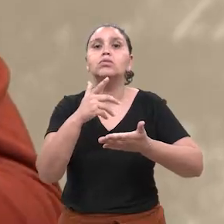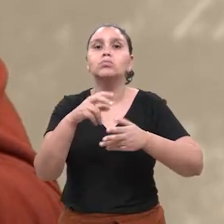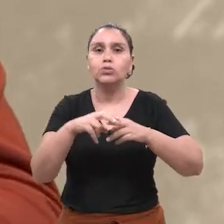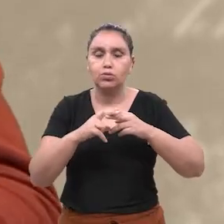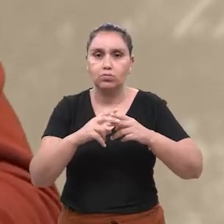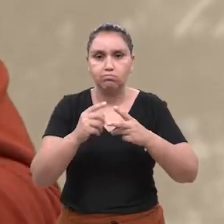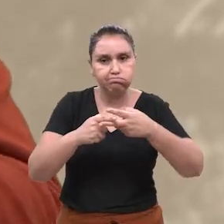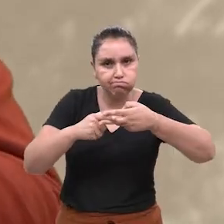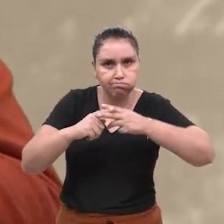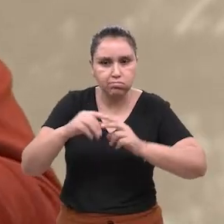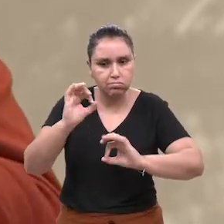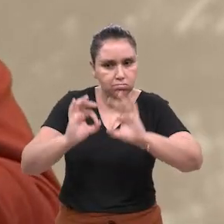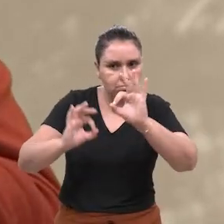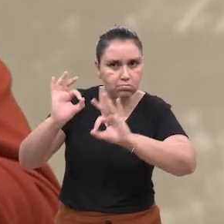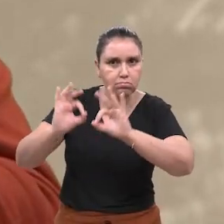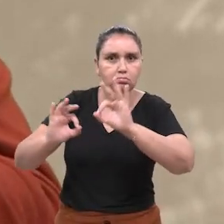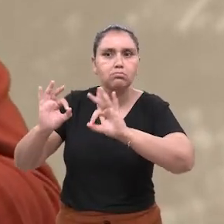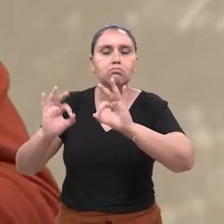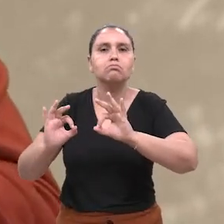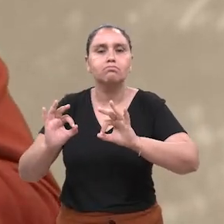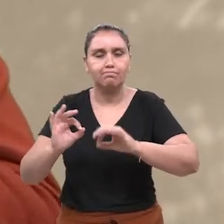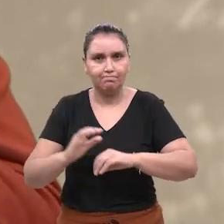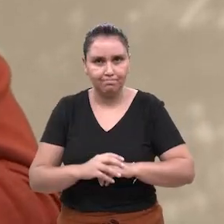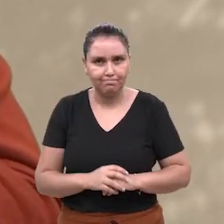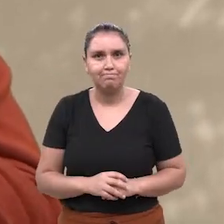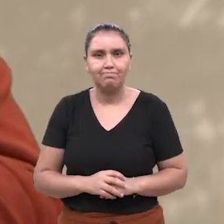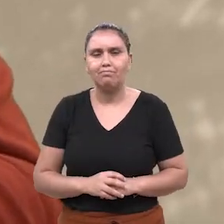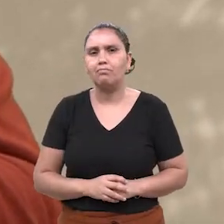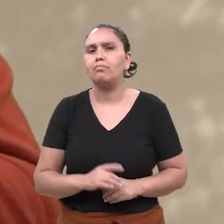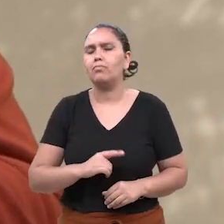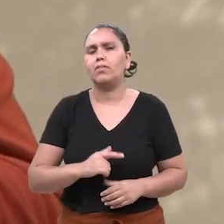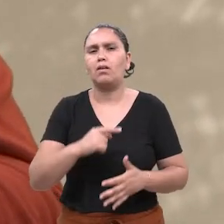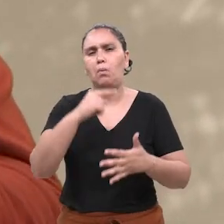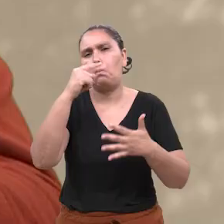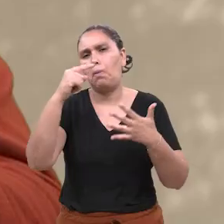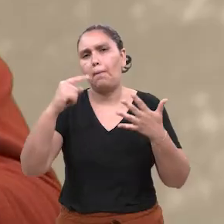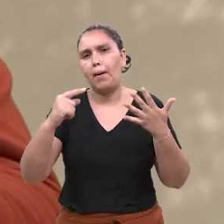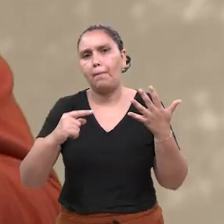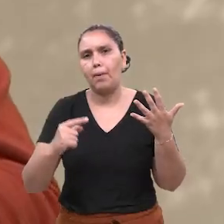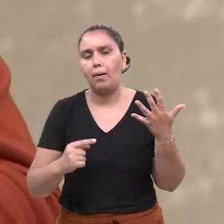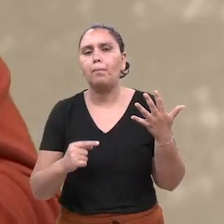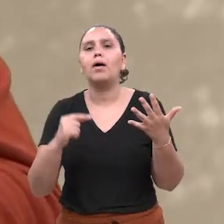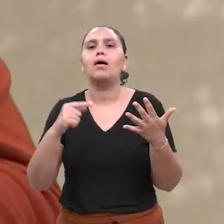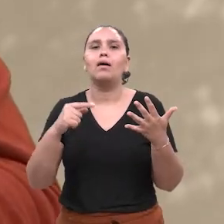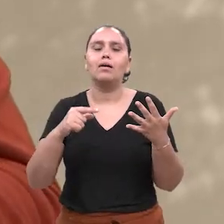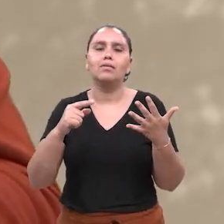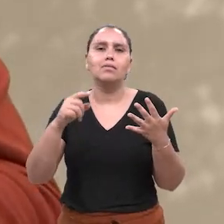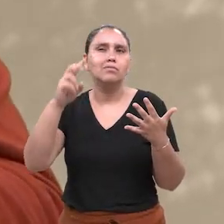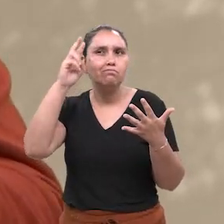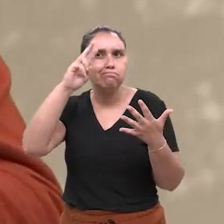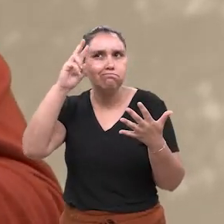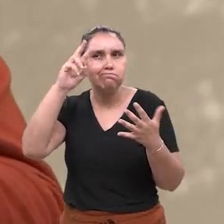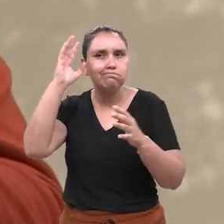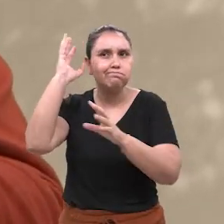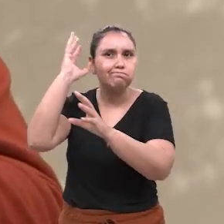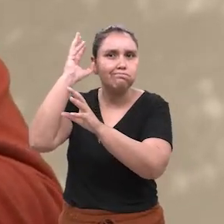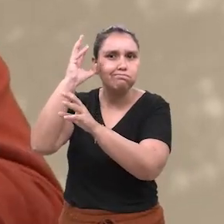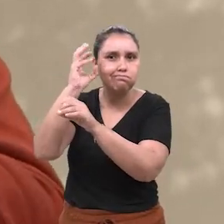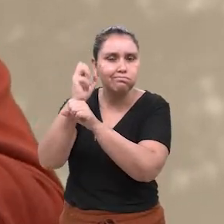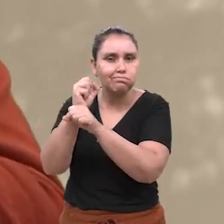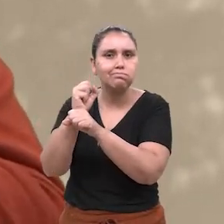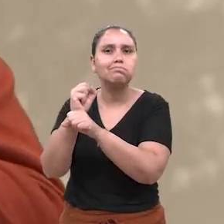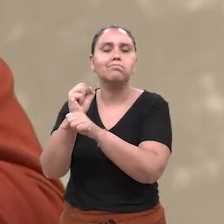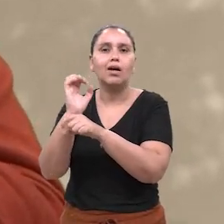gente tomou a decisão, né, e a gente manteve isso. Então, são decisões que se toma dentro do Legislativo que com certeza fica